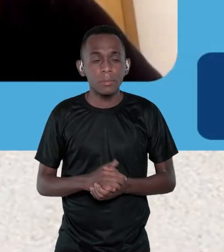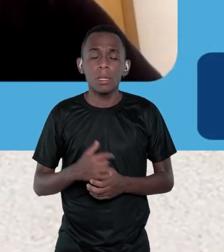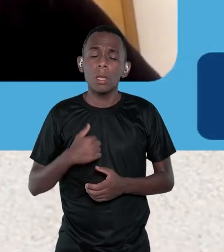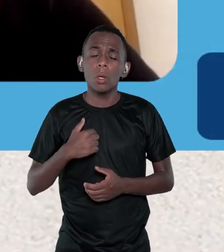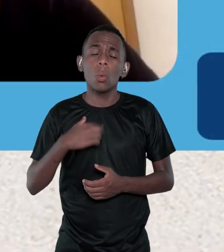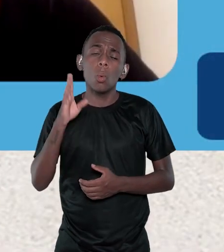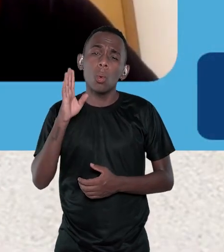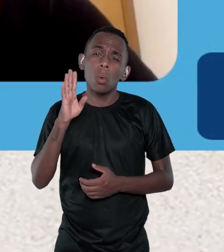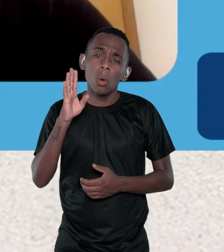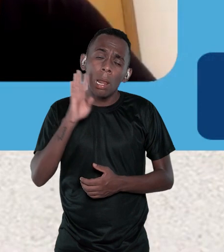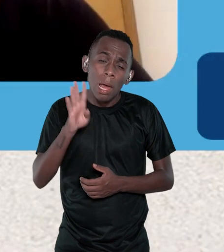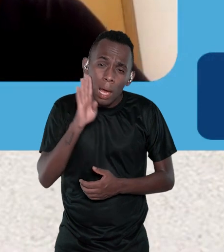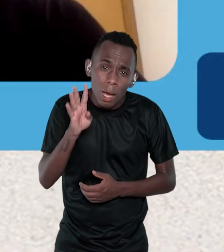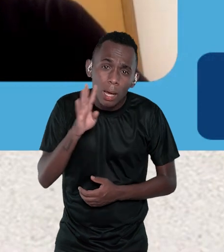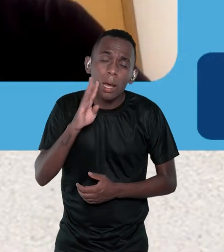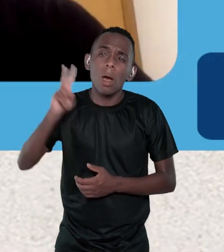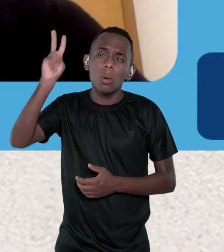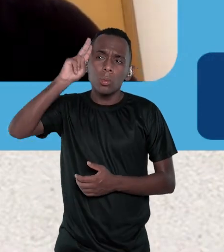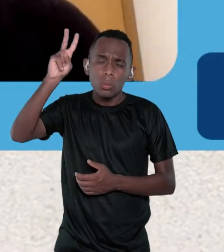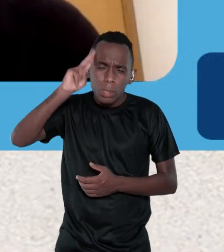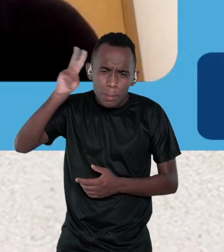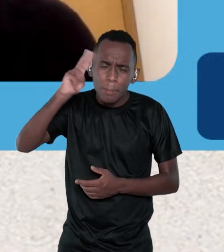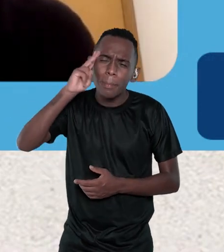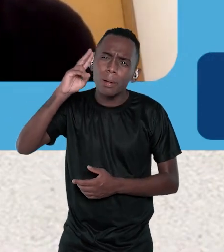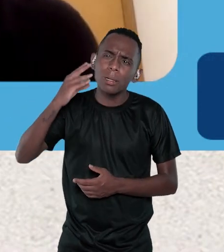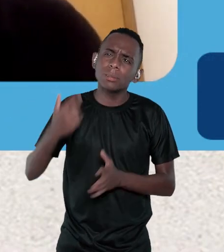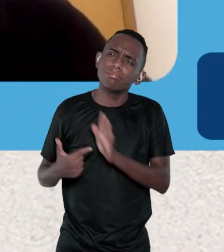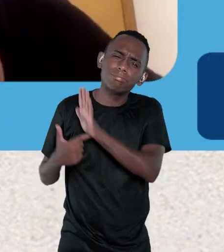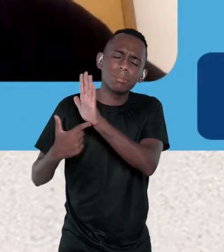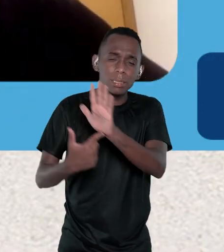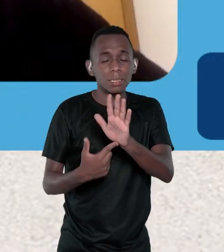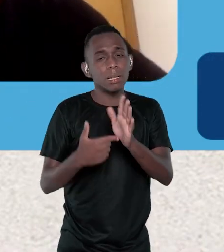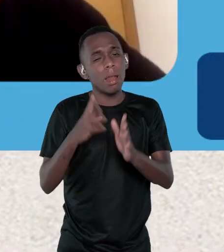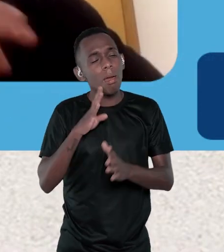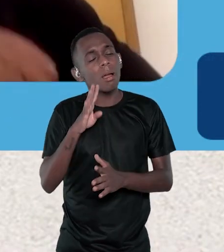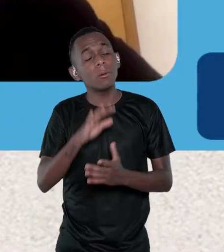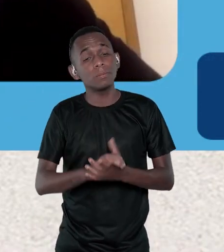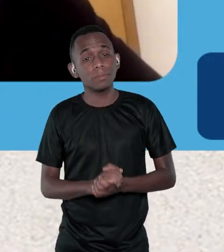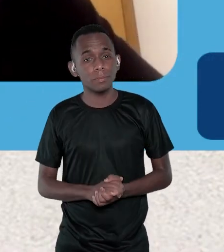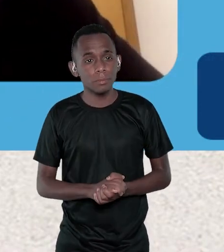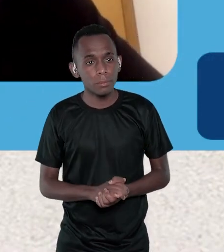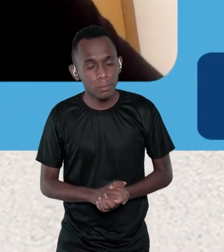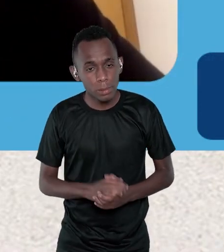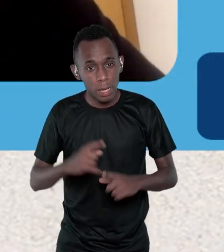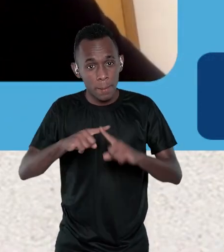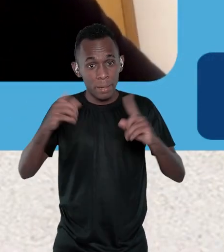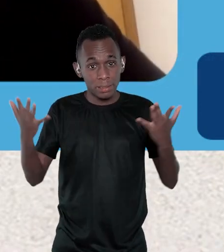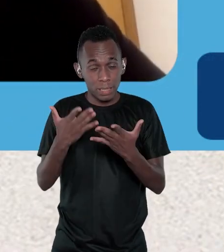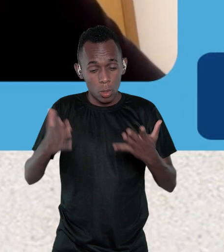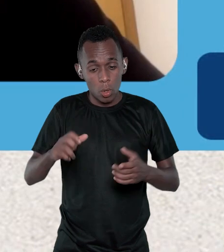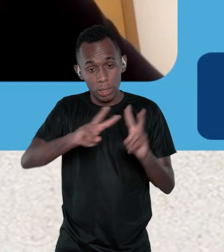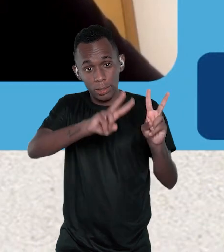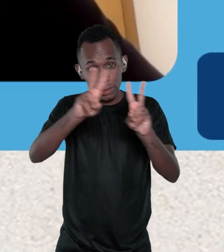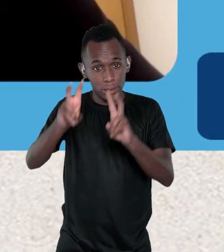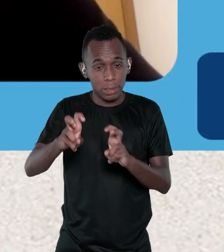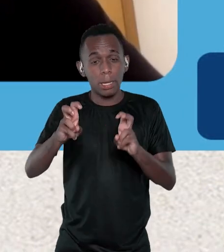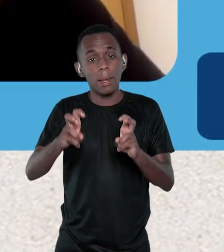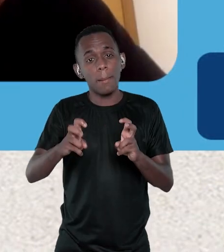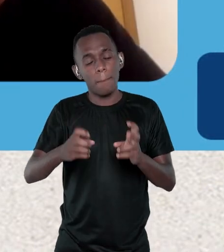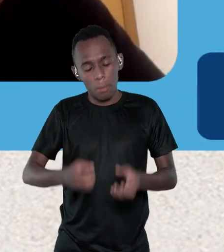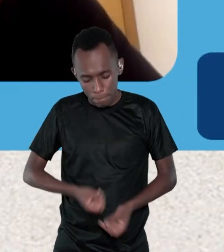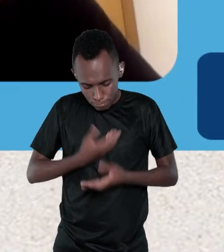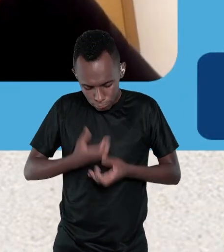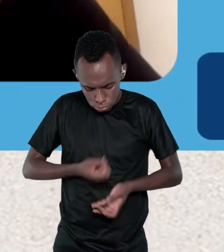uma amizade bem longa. Não, eu acho interessante a gente trazer essas memórias assim, né, Murilo? Agora vamos entrar na